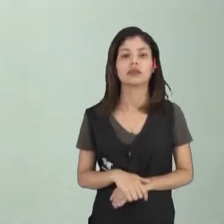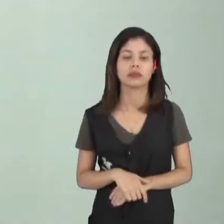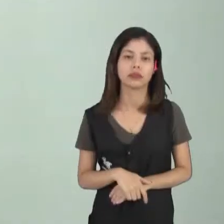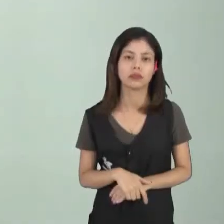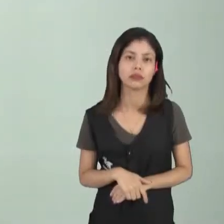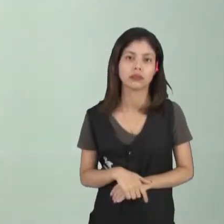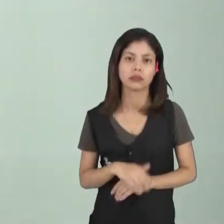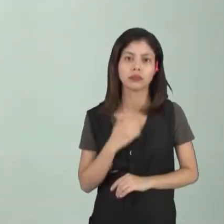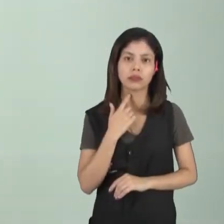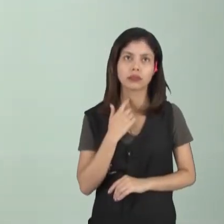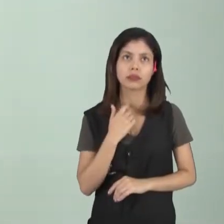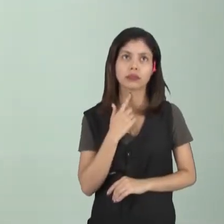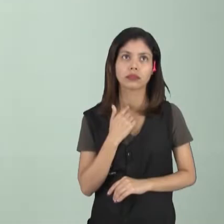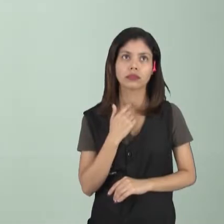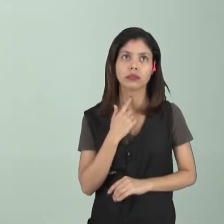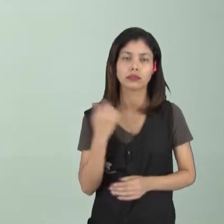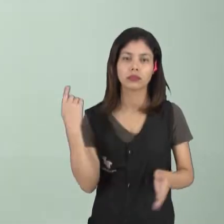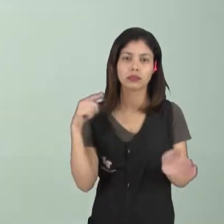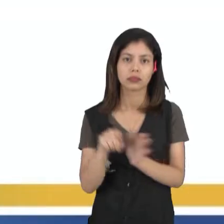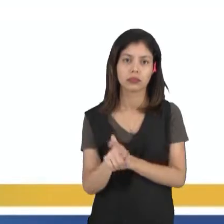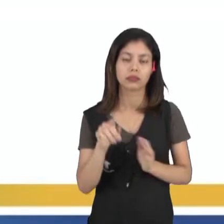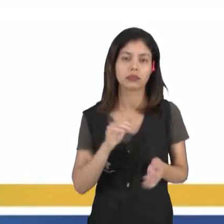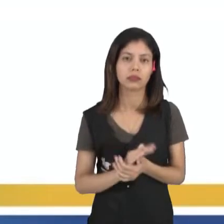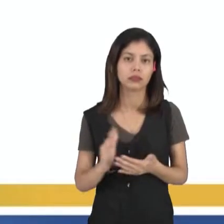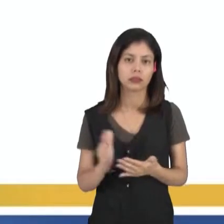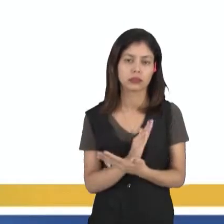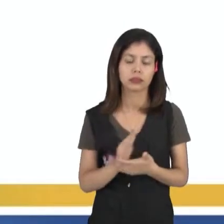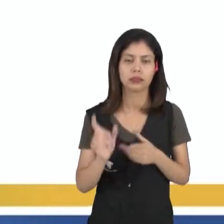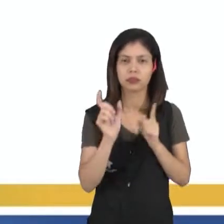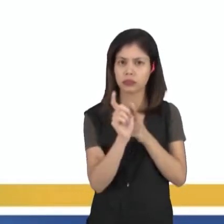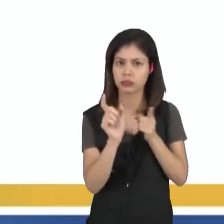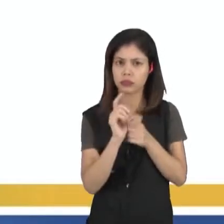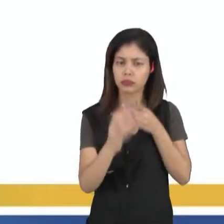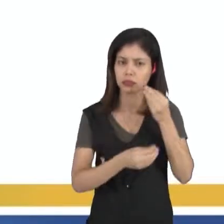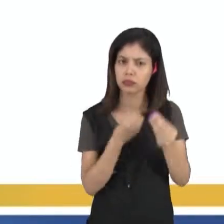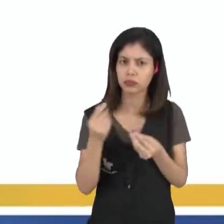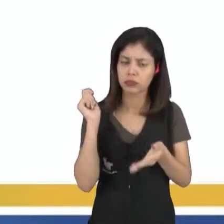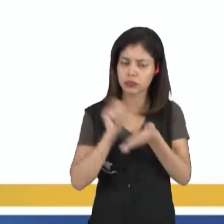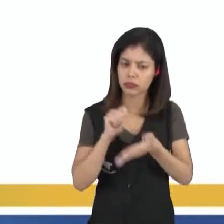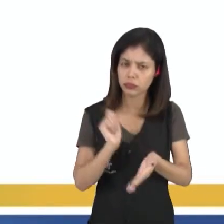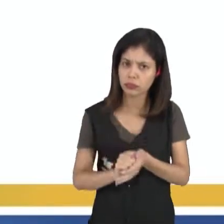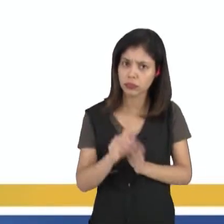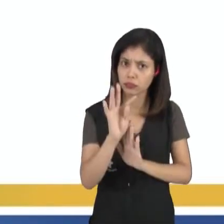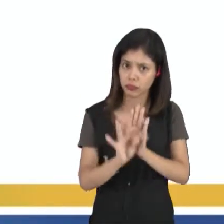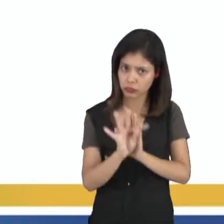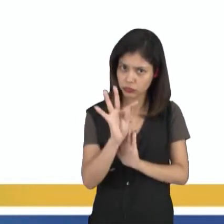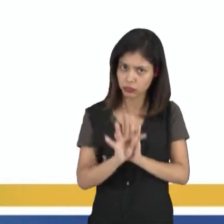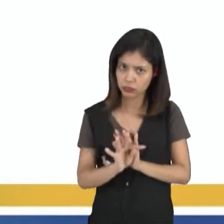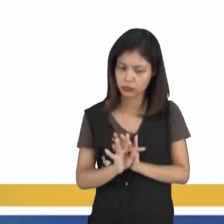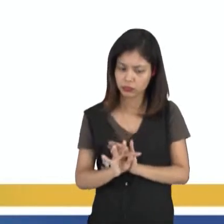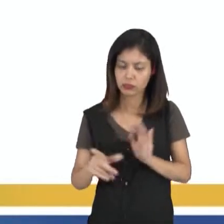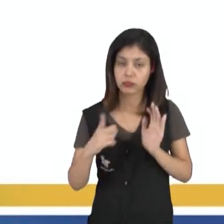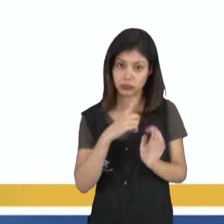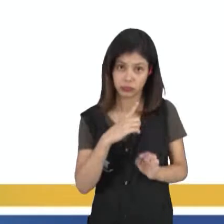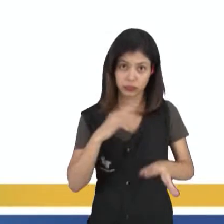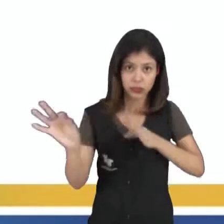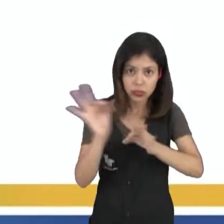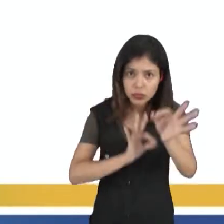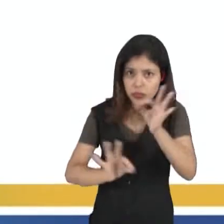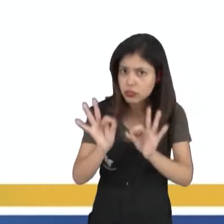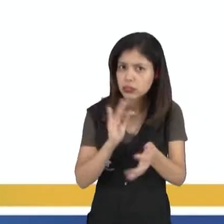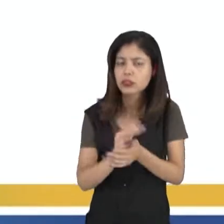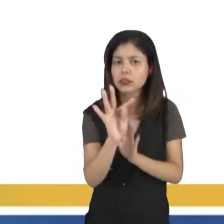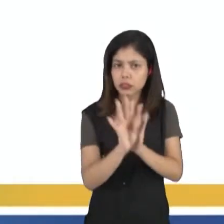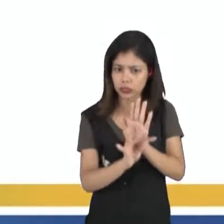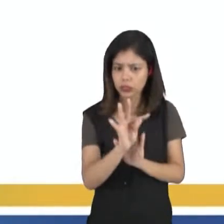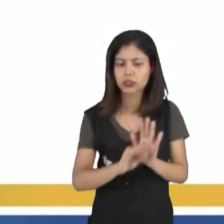certo? Vamos para a questão. Algumas palavras funcionam como marcadores textuais, atuando na